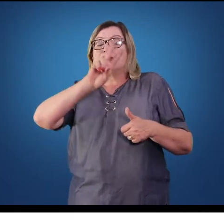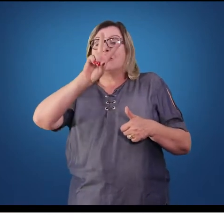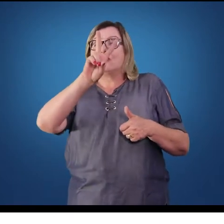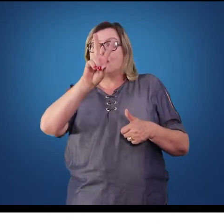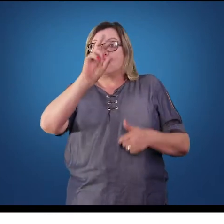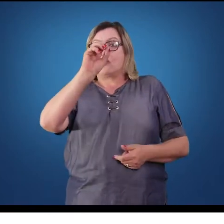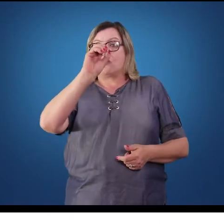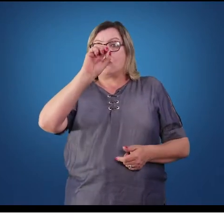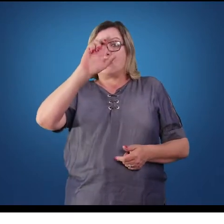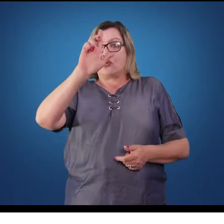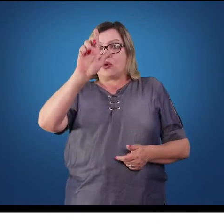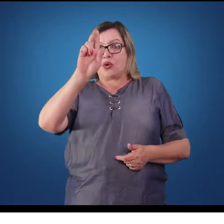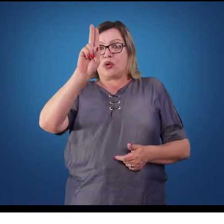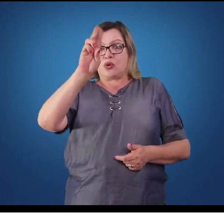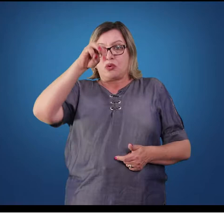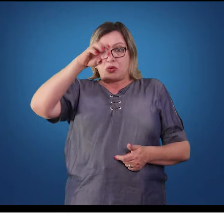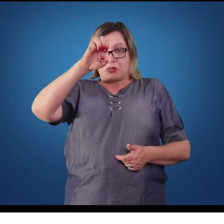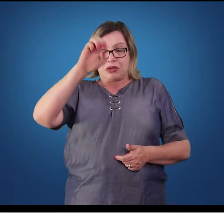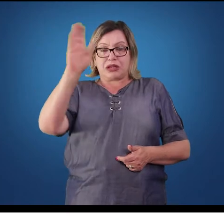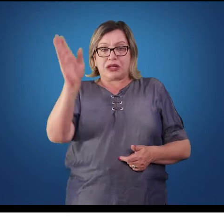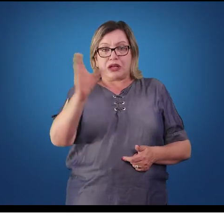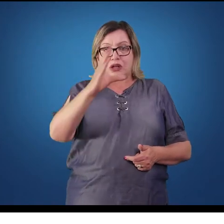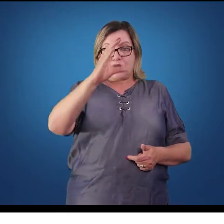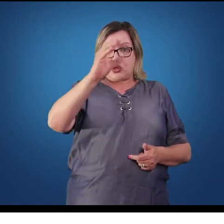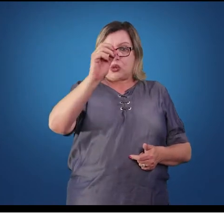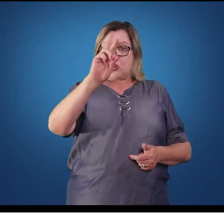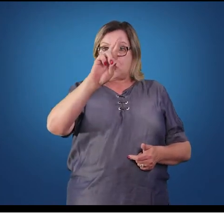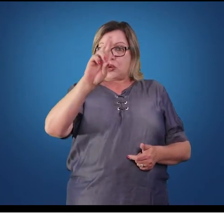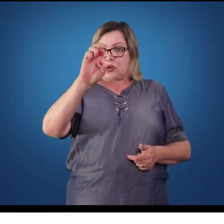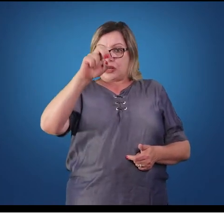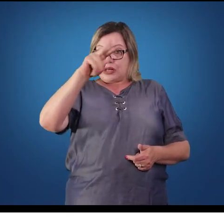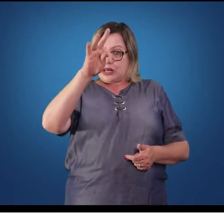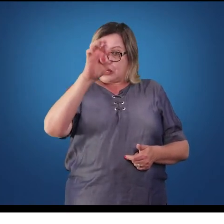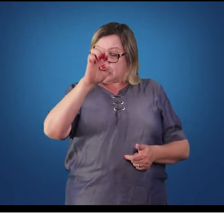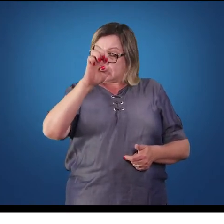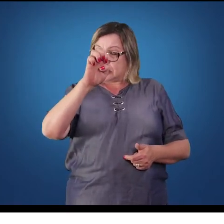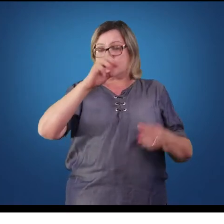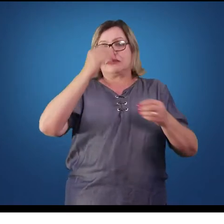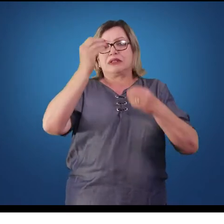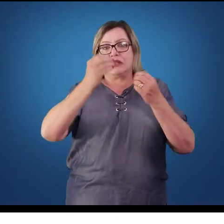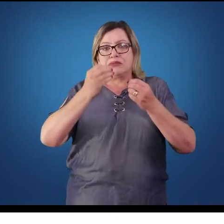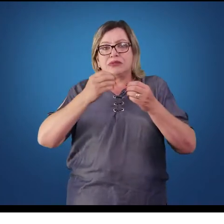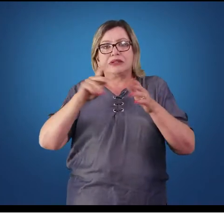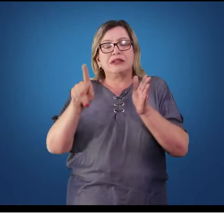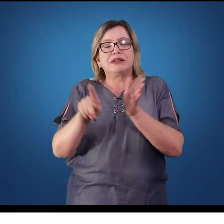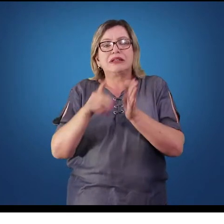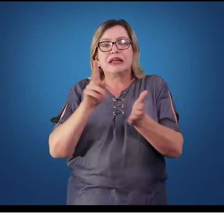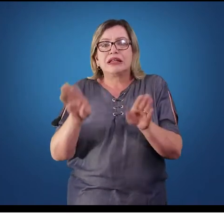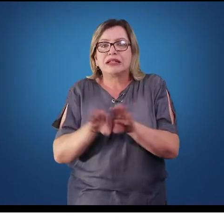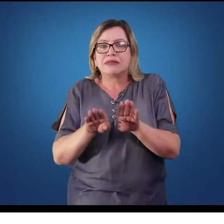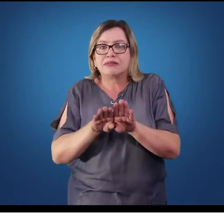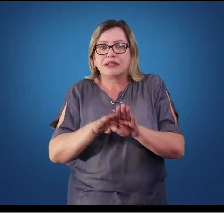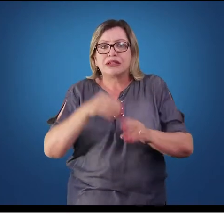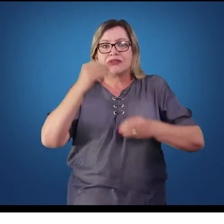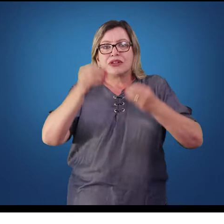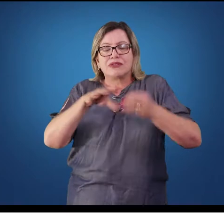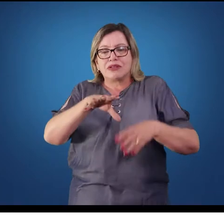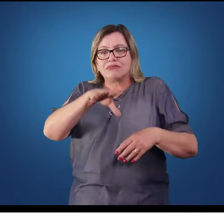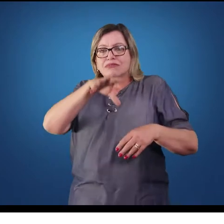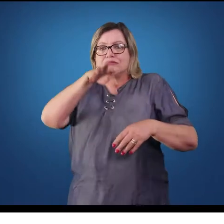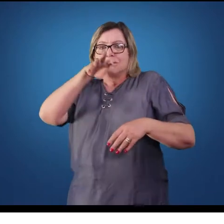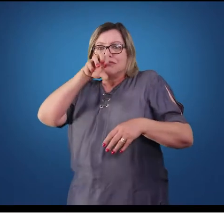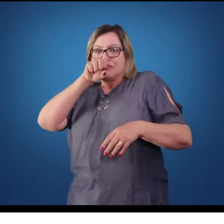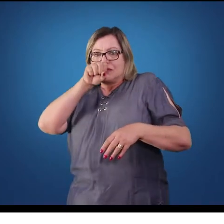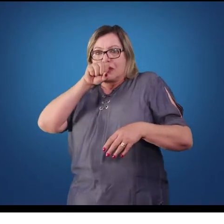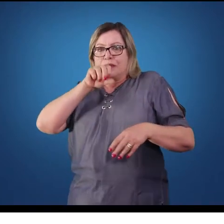é ao redor de meio litro. Já a frequência respiratória é a quantidade de infusões, ou seja,